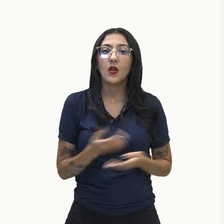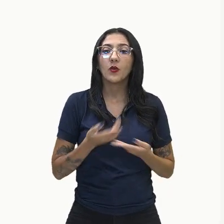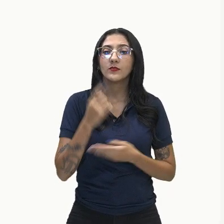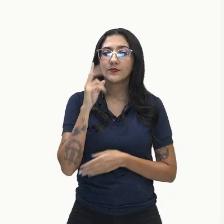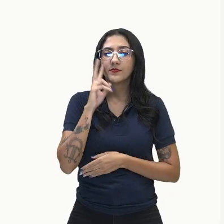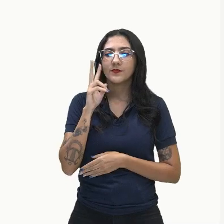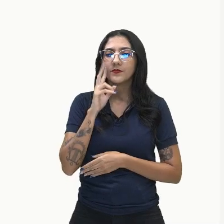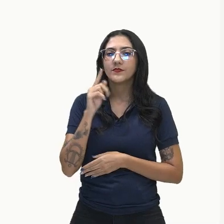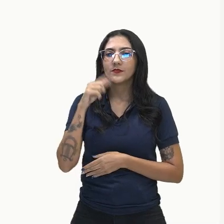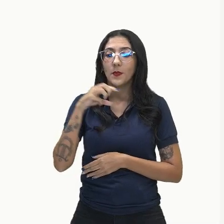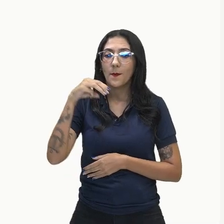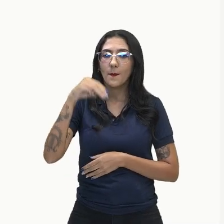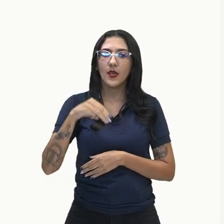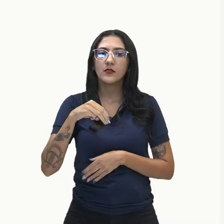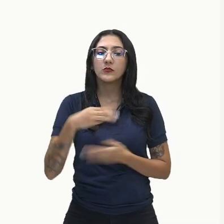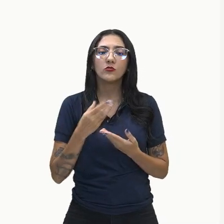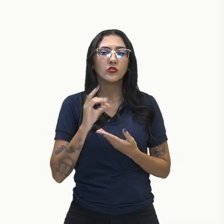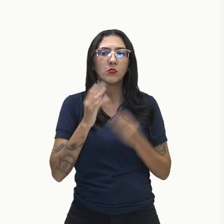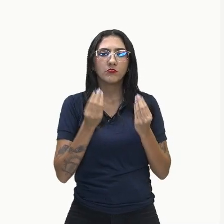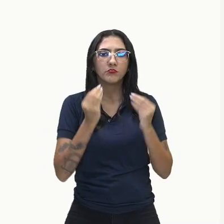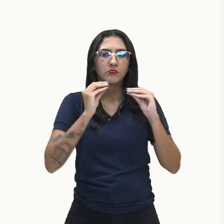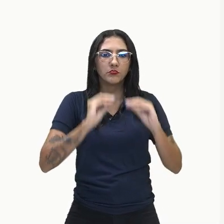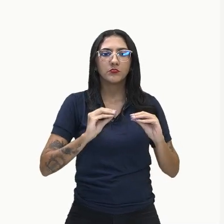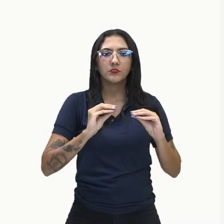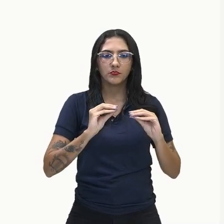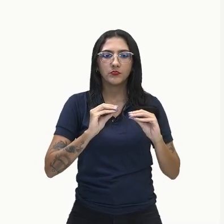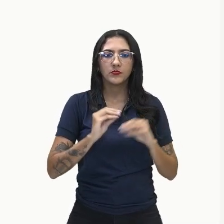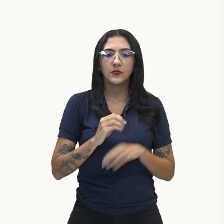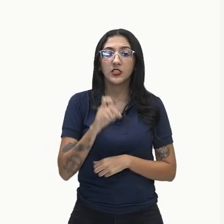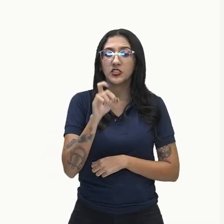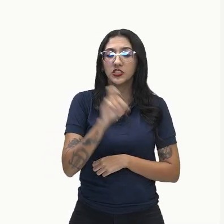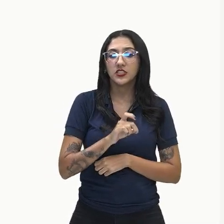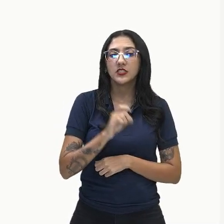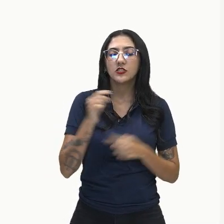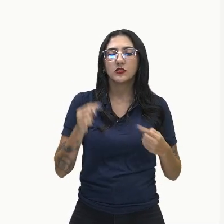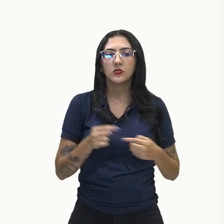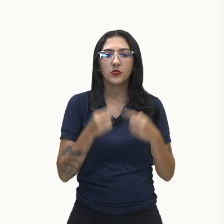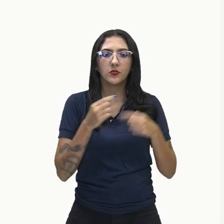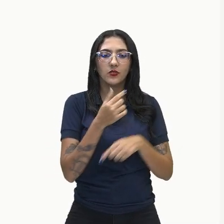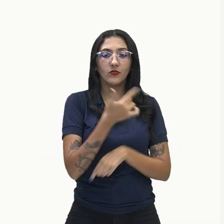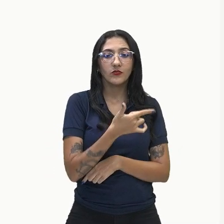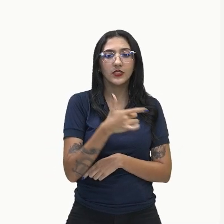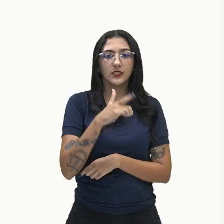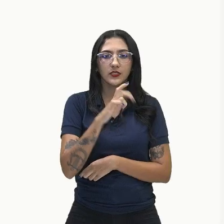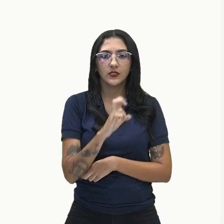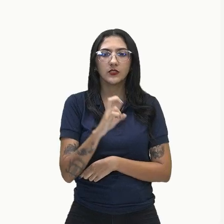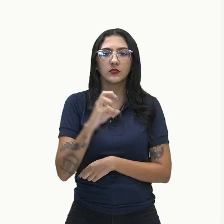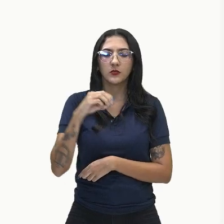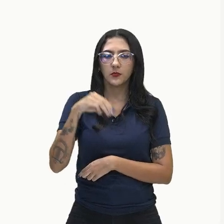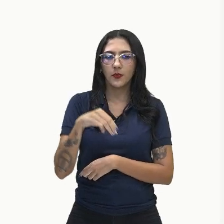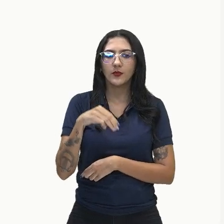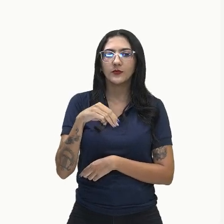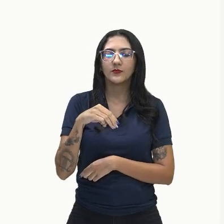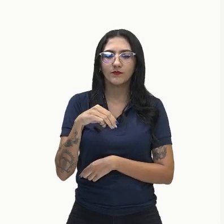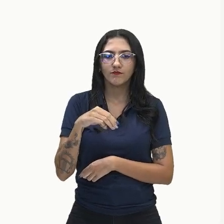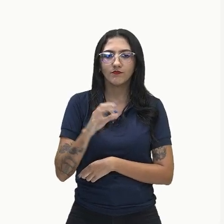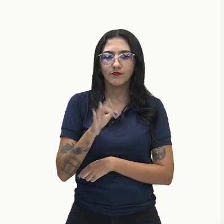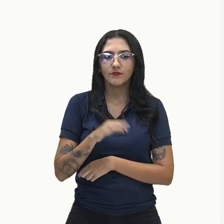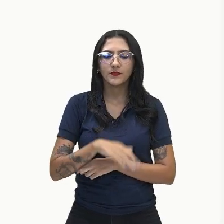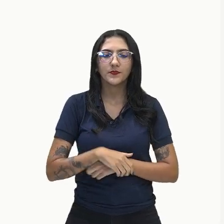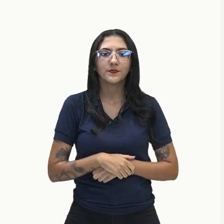metro, né? Então, você vai colocar aqui na nossa resposta final, x é igual a 25 metros, certo?